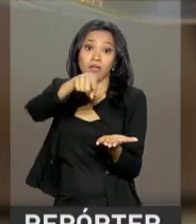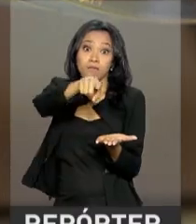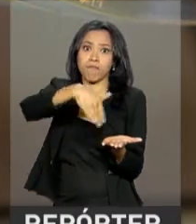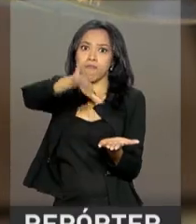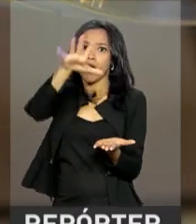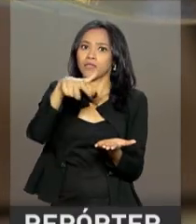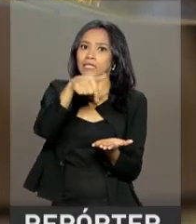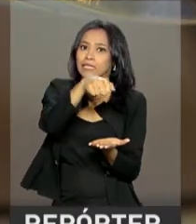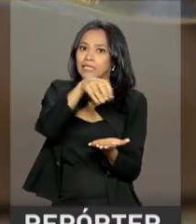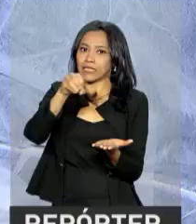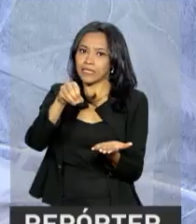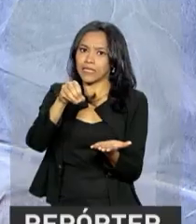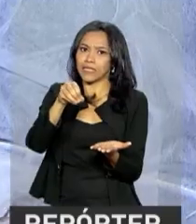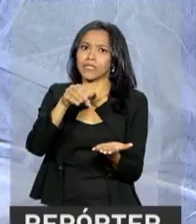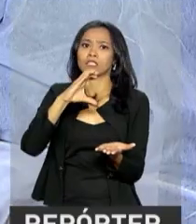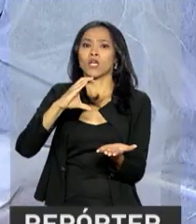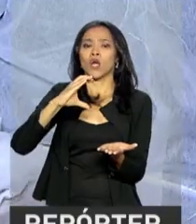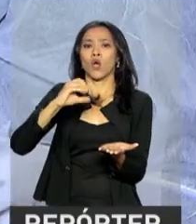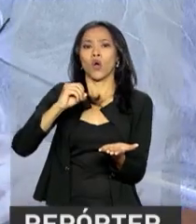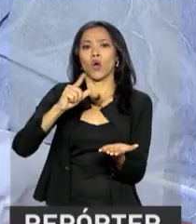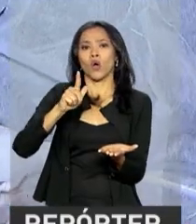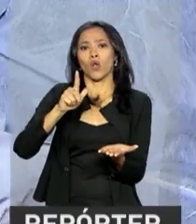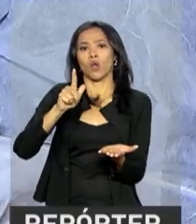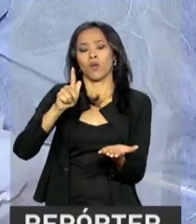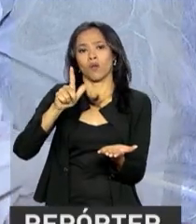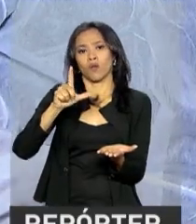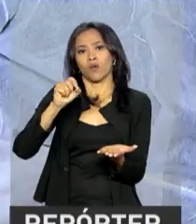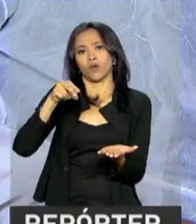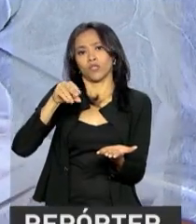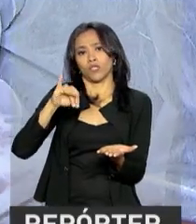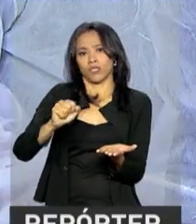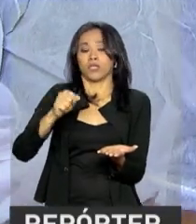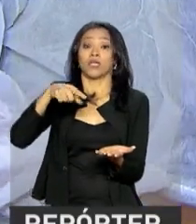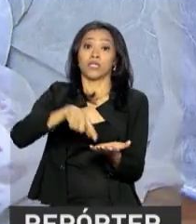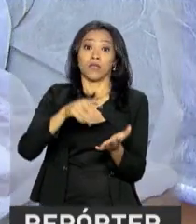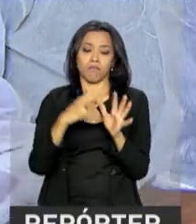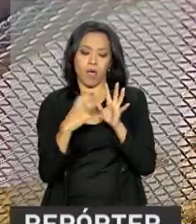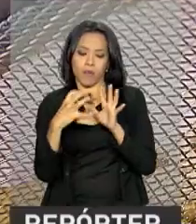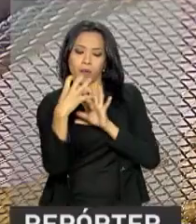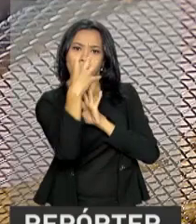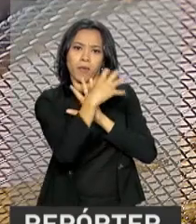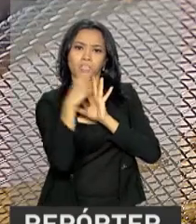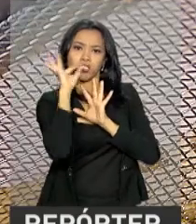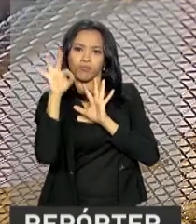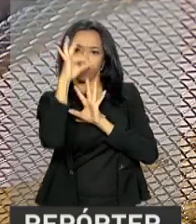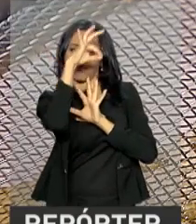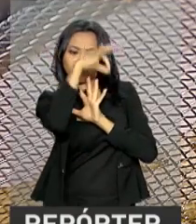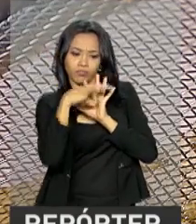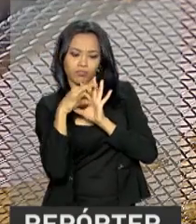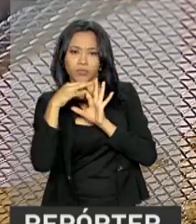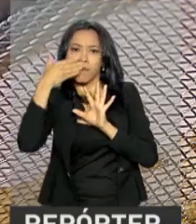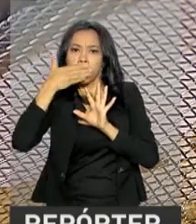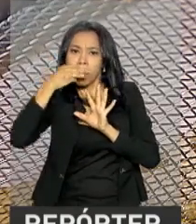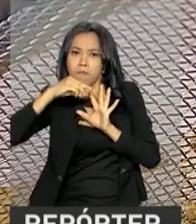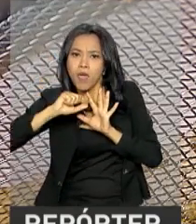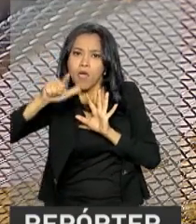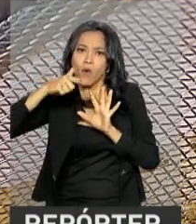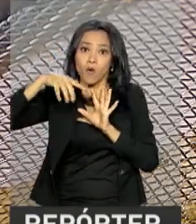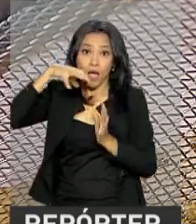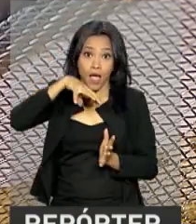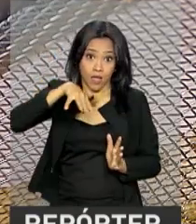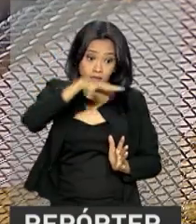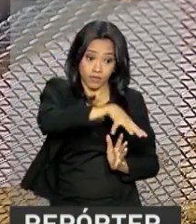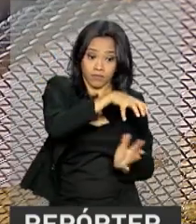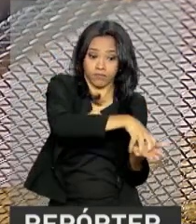700 colônias as atividades estão sendo desenvolvidas em nove municípios onde a maioria das cooperativas de produtores